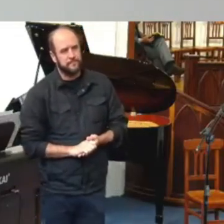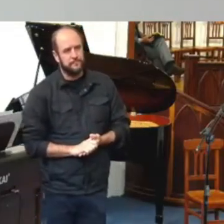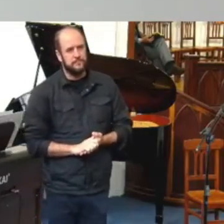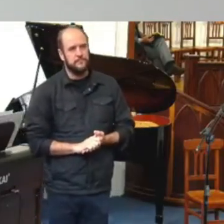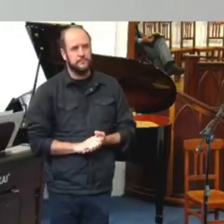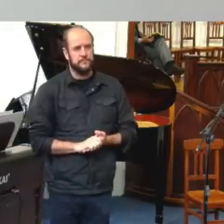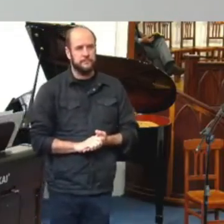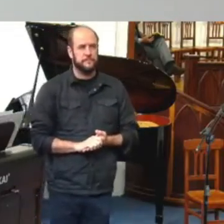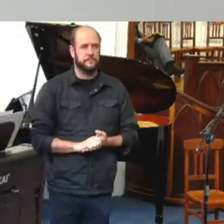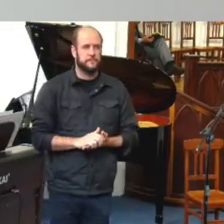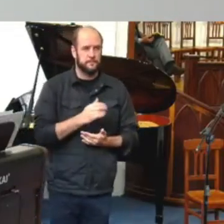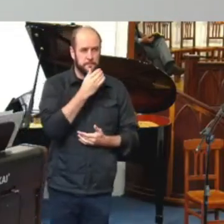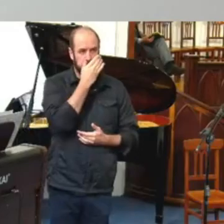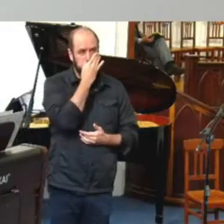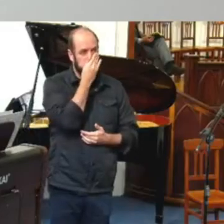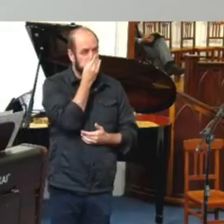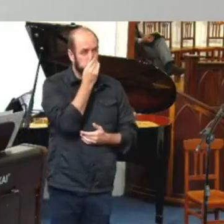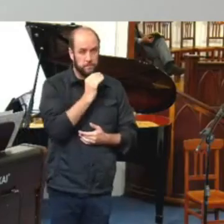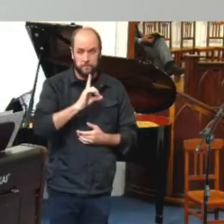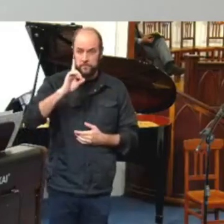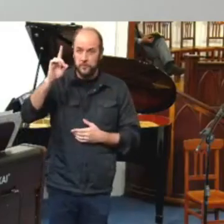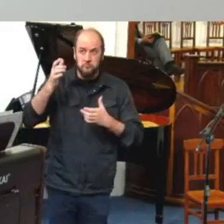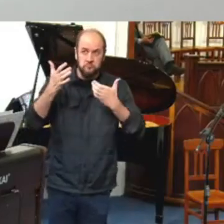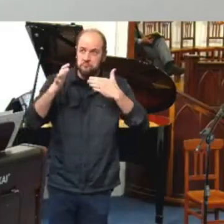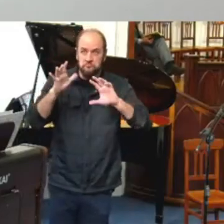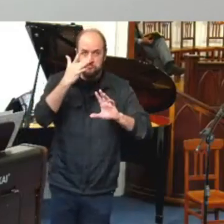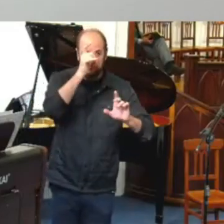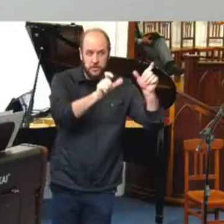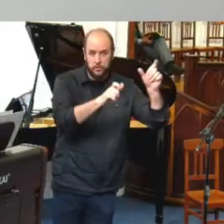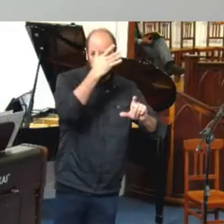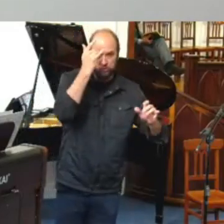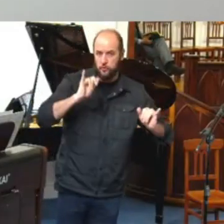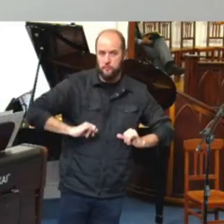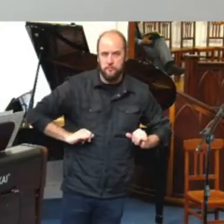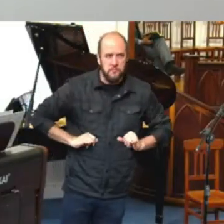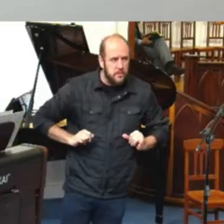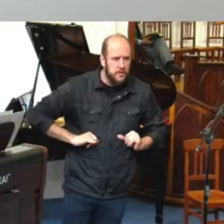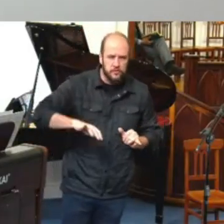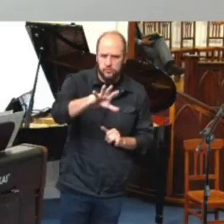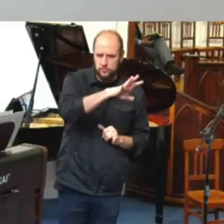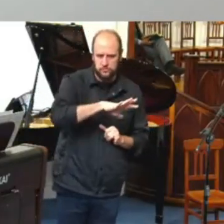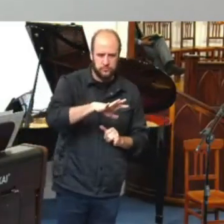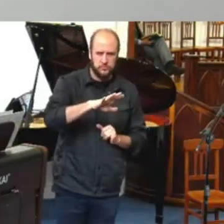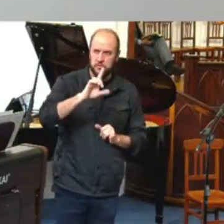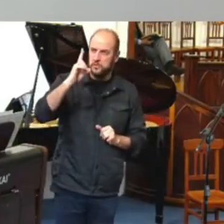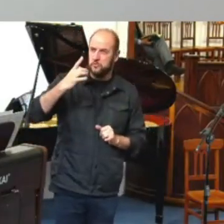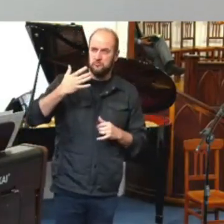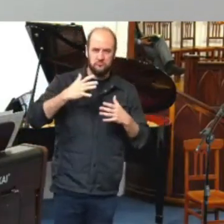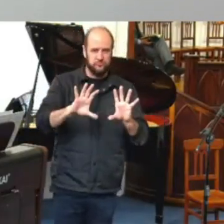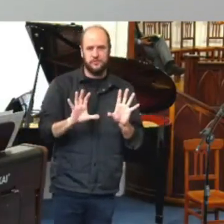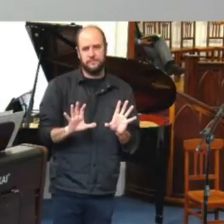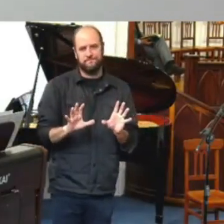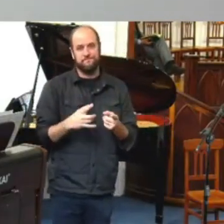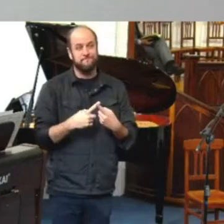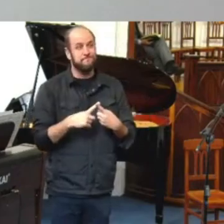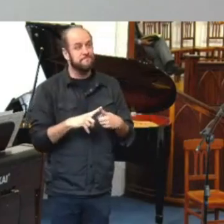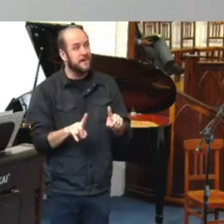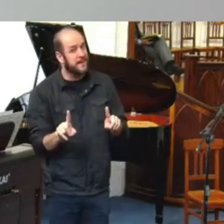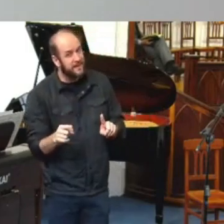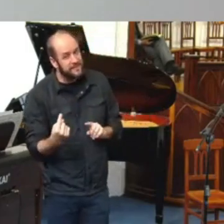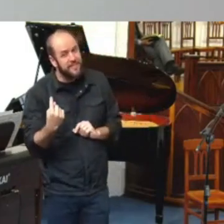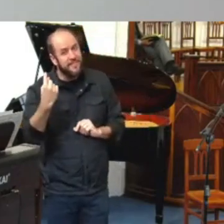Deus não criou o homem para sofrer, mas o sofrimento pós-queda passou a fazer parte